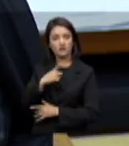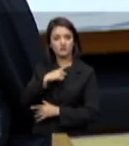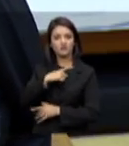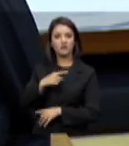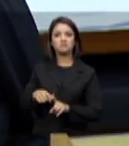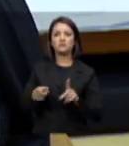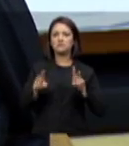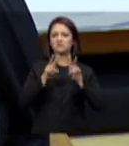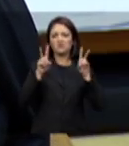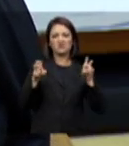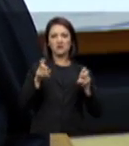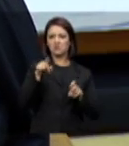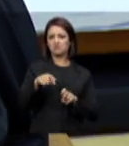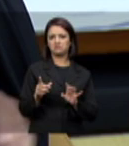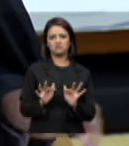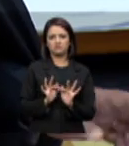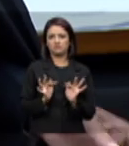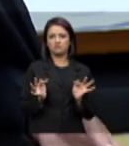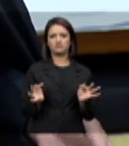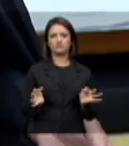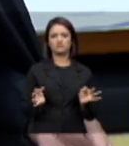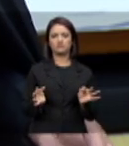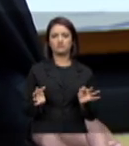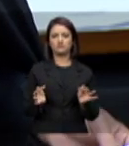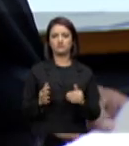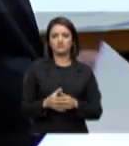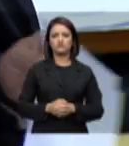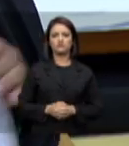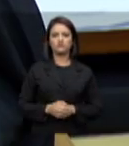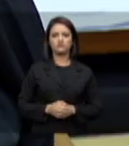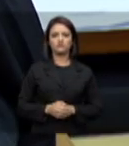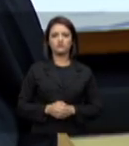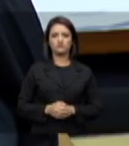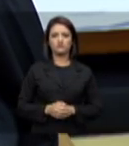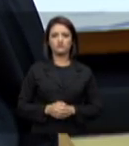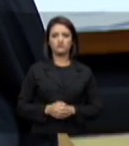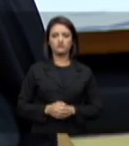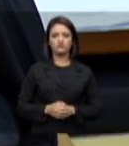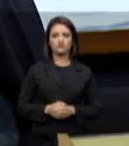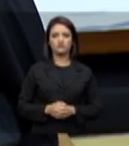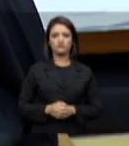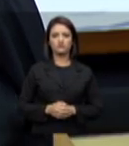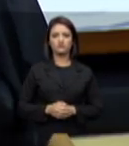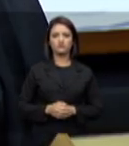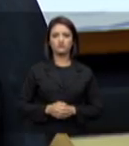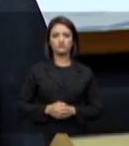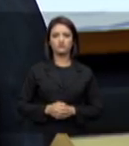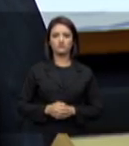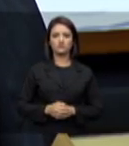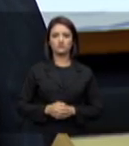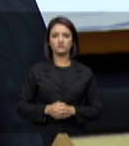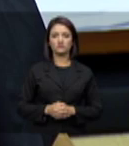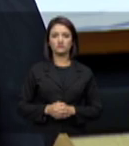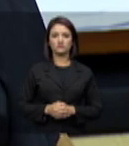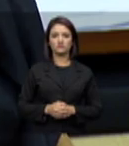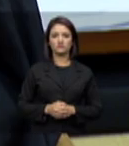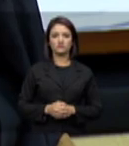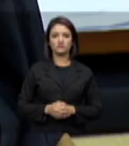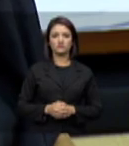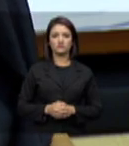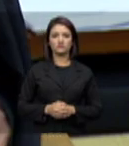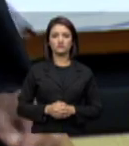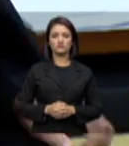ver é muito simples o instituto de defesa